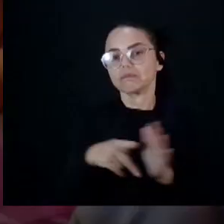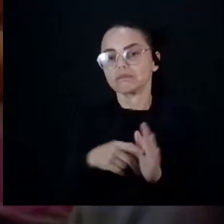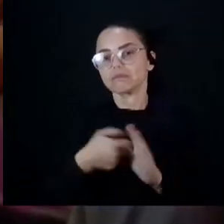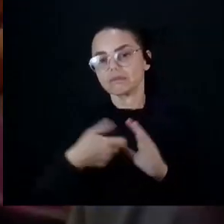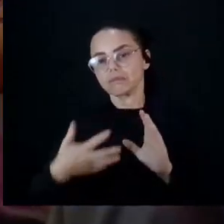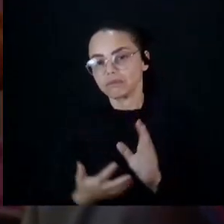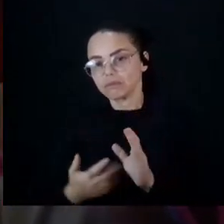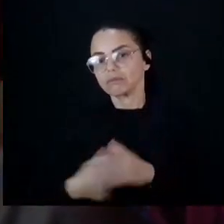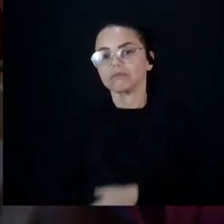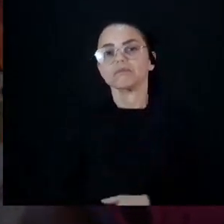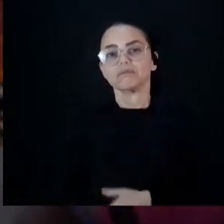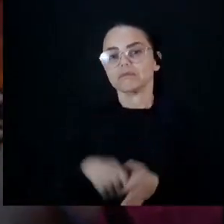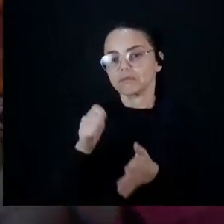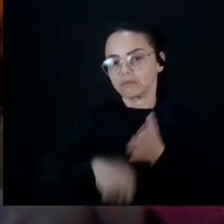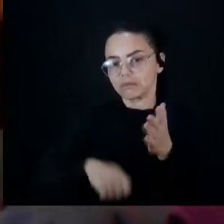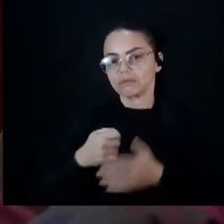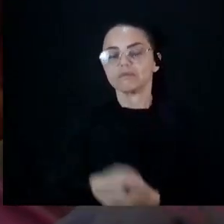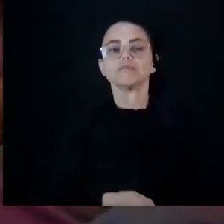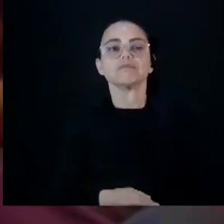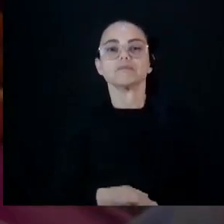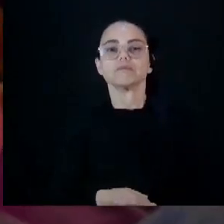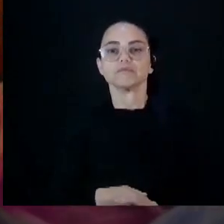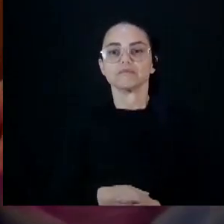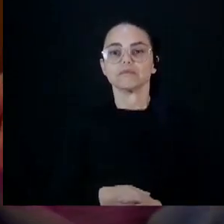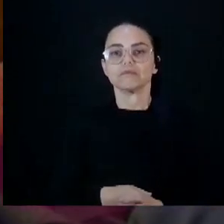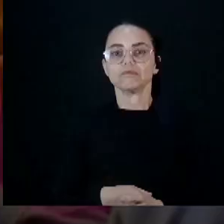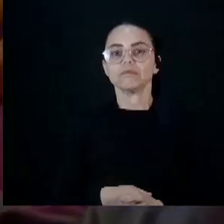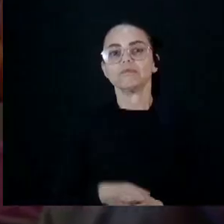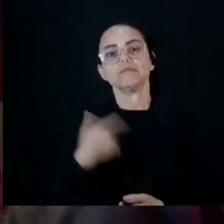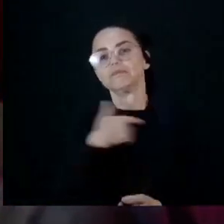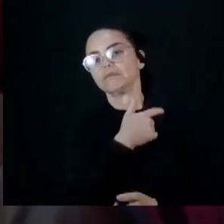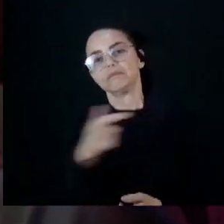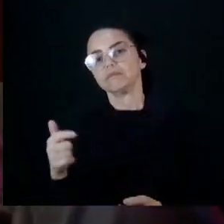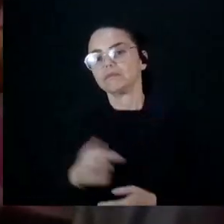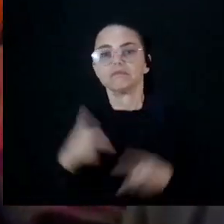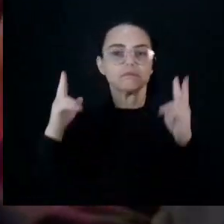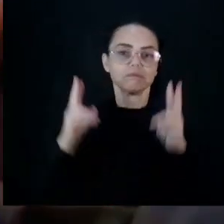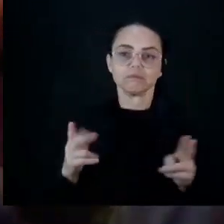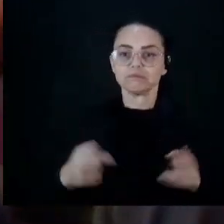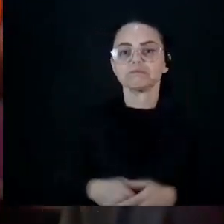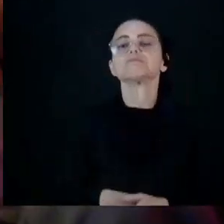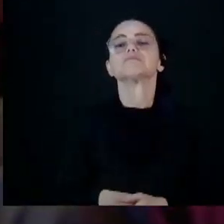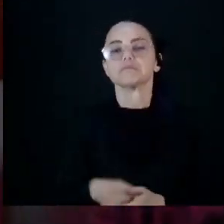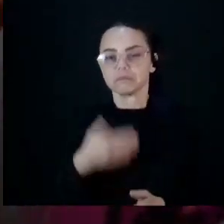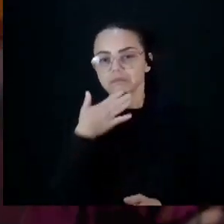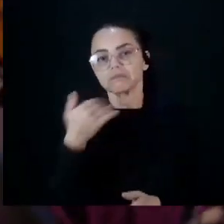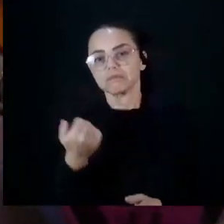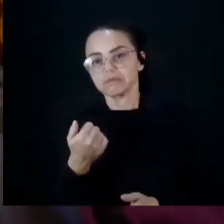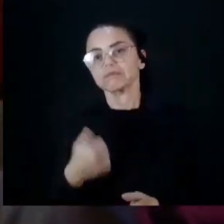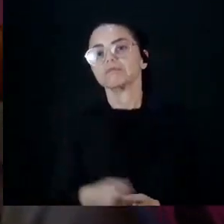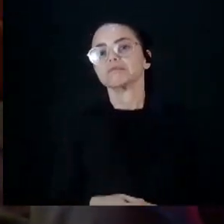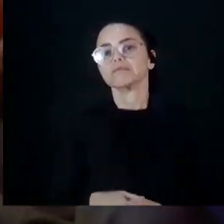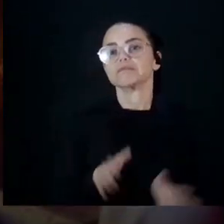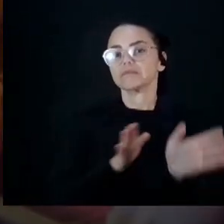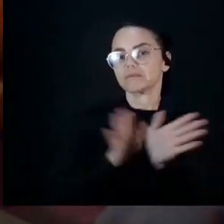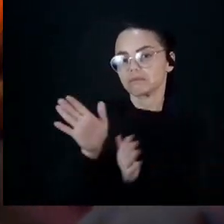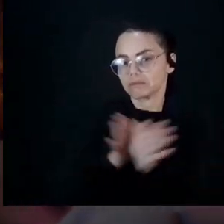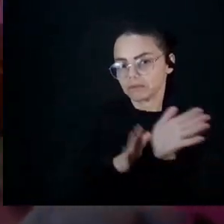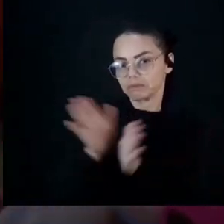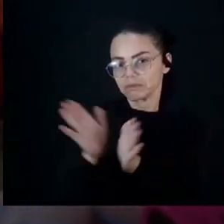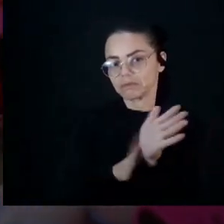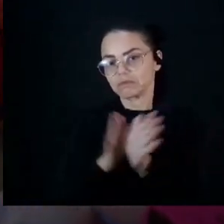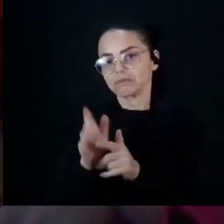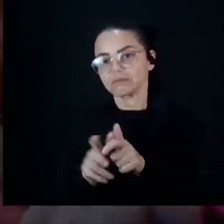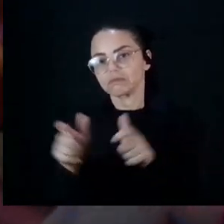própria assinatura na narrativa. Então não vai ser a mesma coisa, mas de fato vai ser algo muito mais acessível, muito mais amplo,